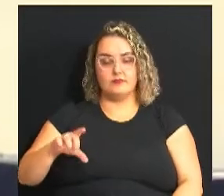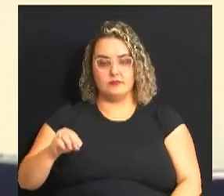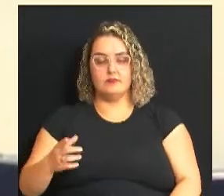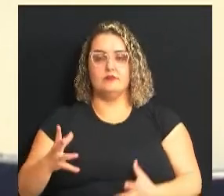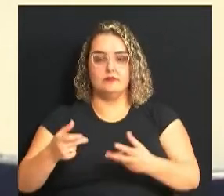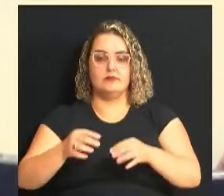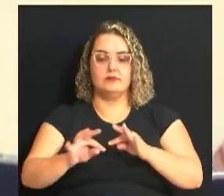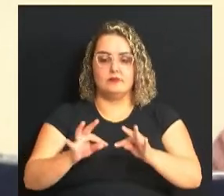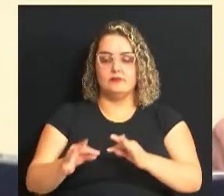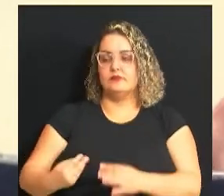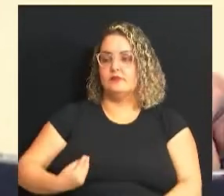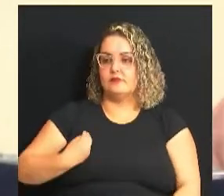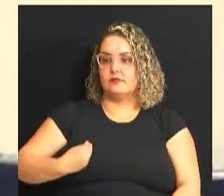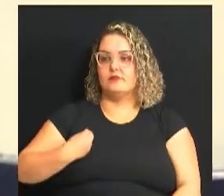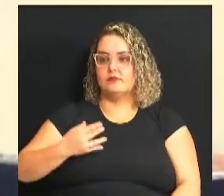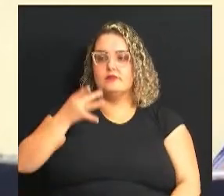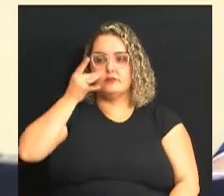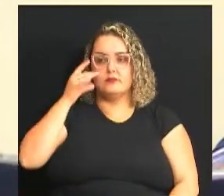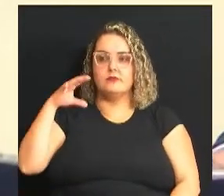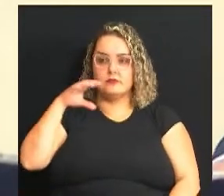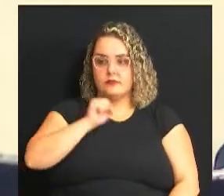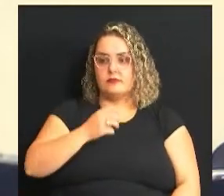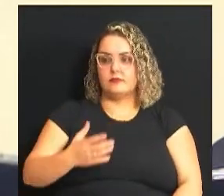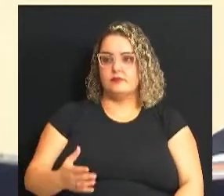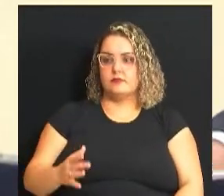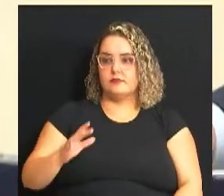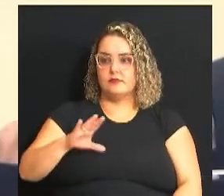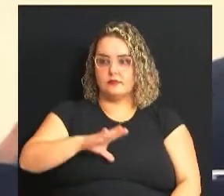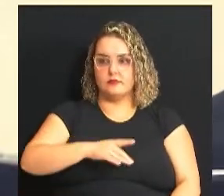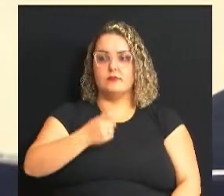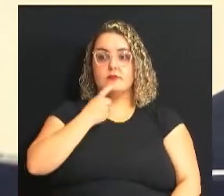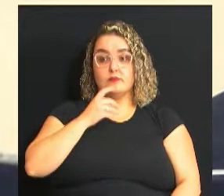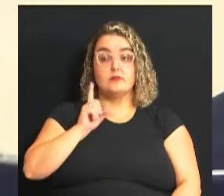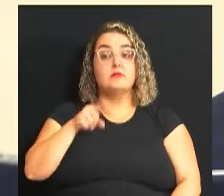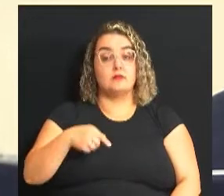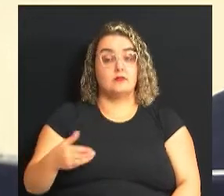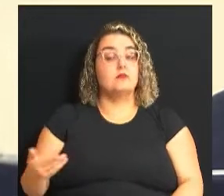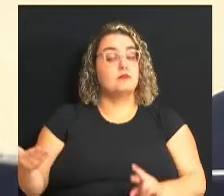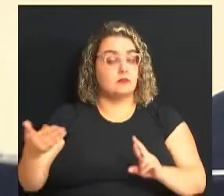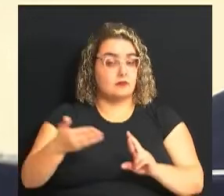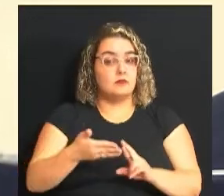Rapidamente, eu acho que Campinas hoje é referência